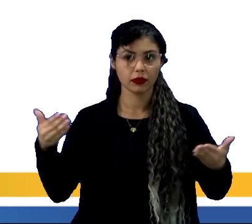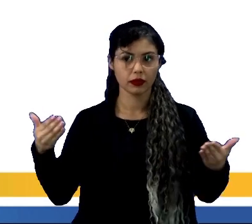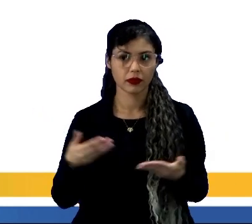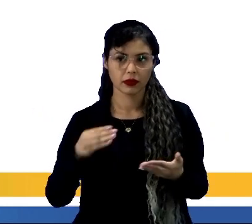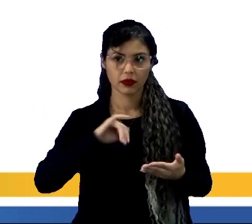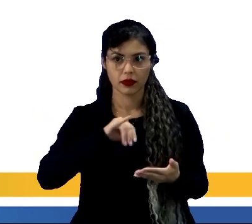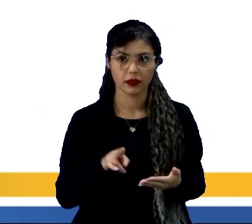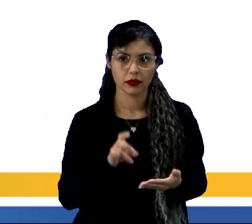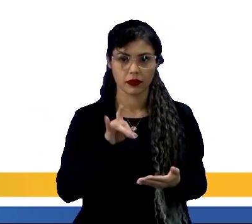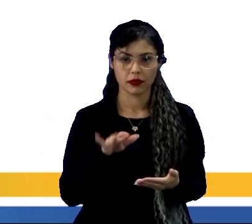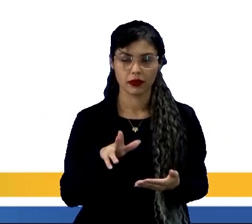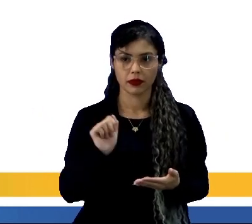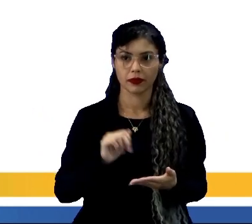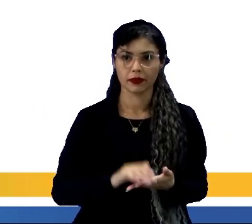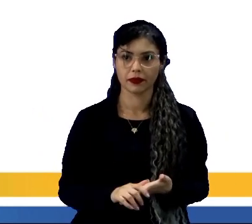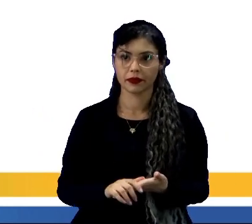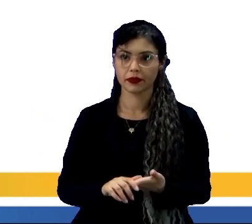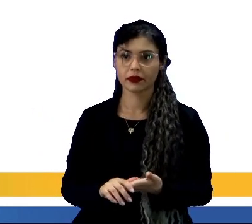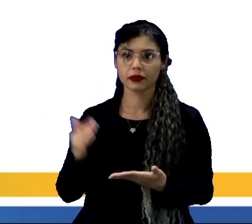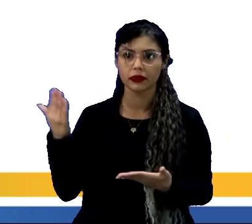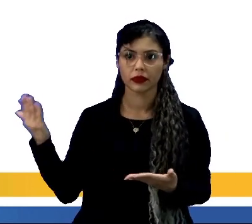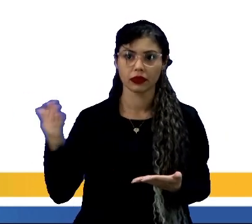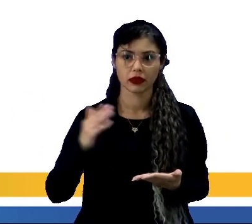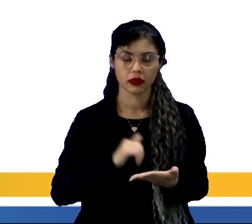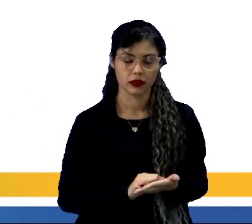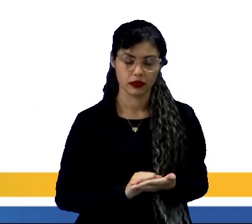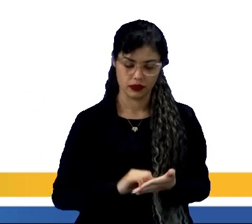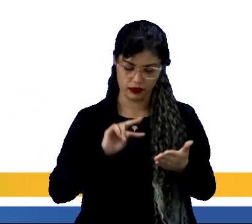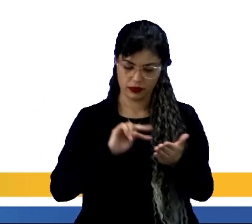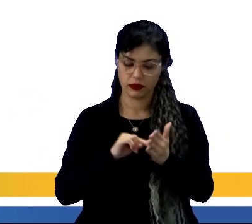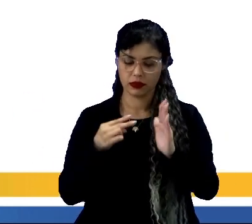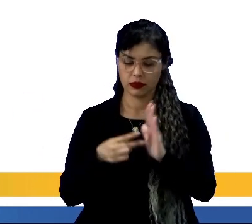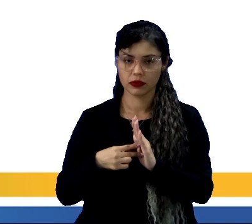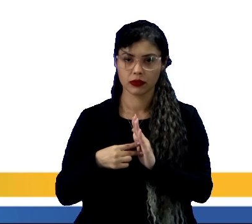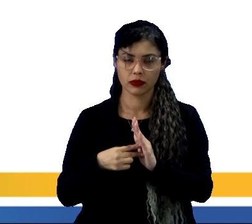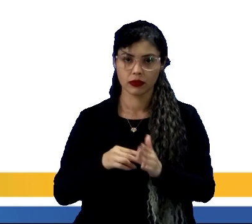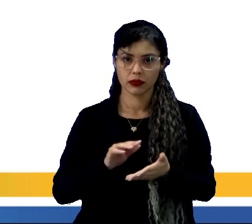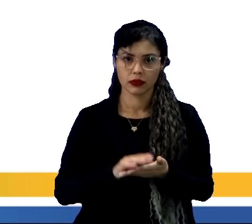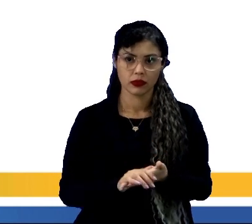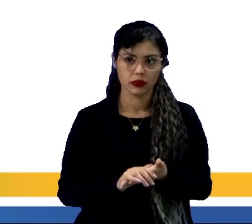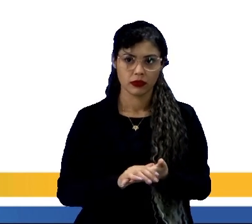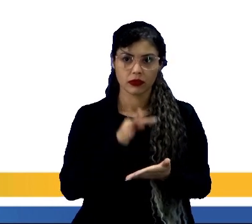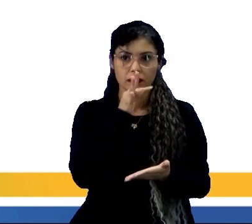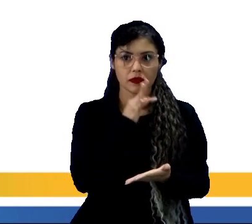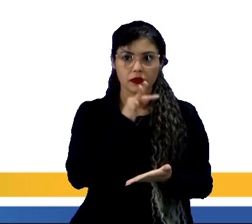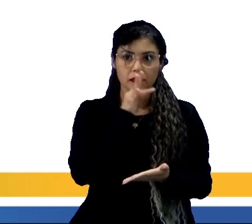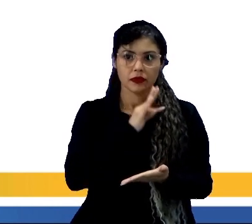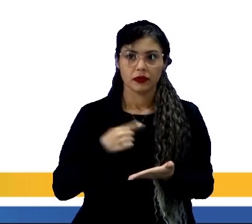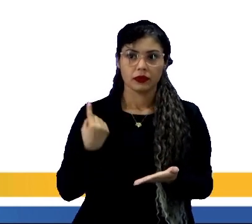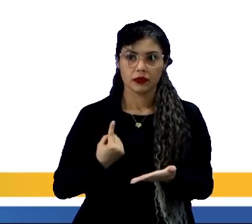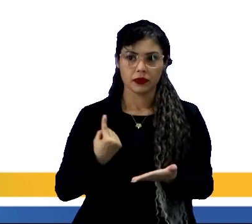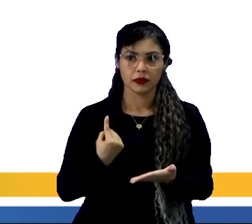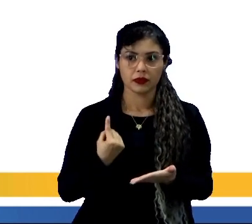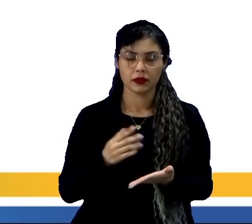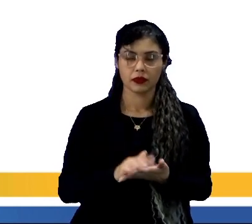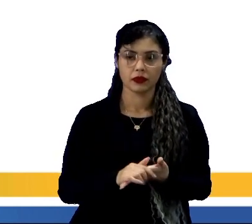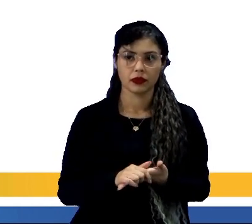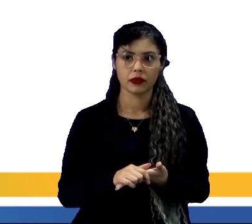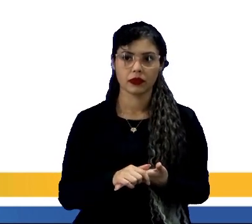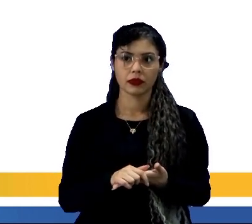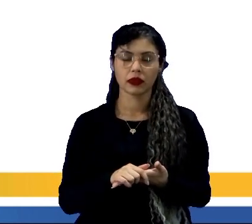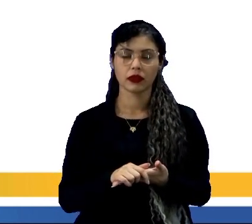Agora, jardineira, né? Aí aqui nós temos também feminino, singular,